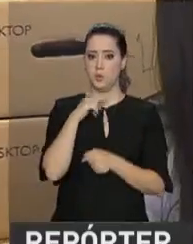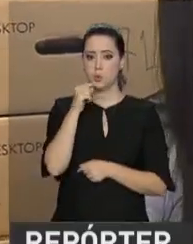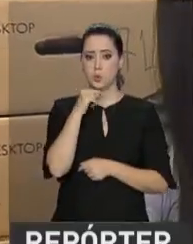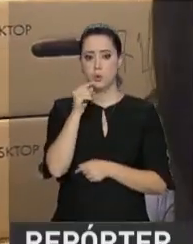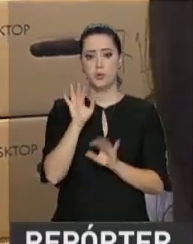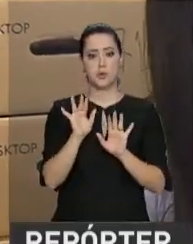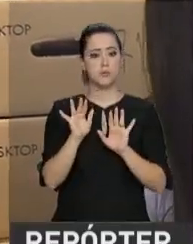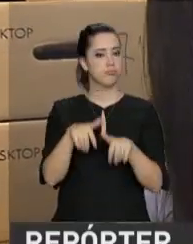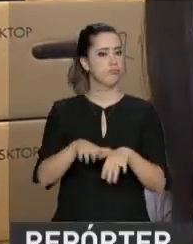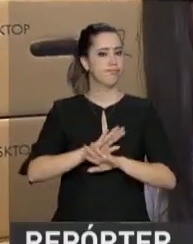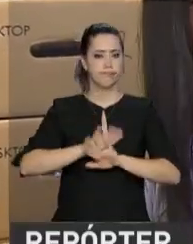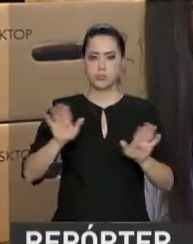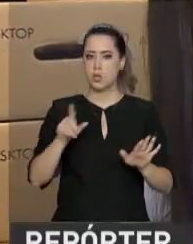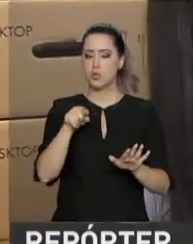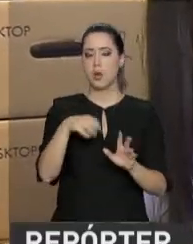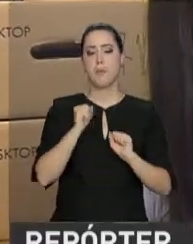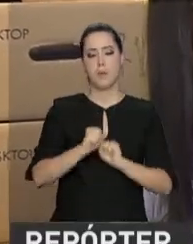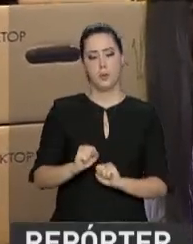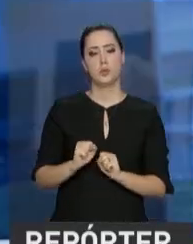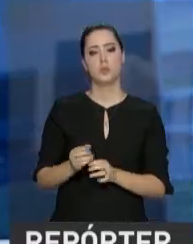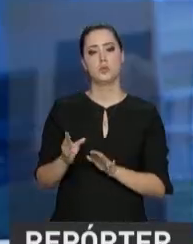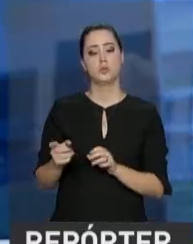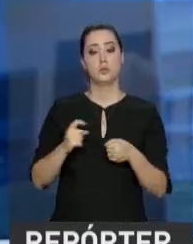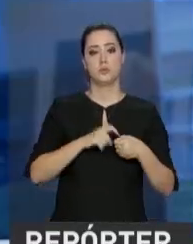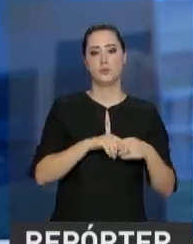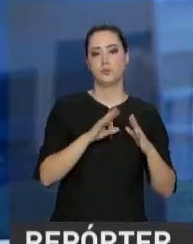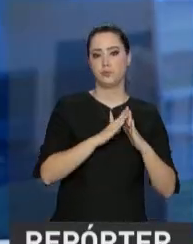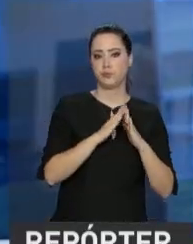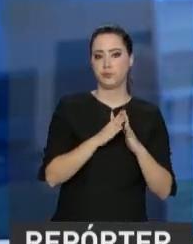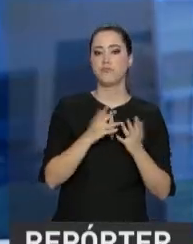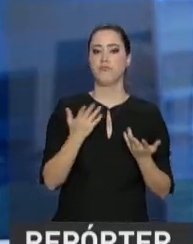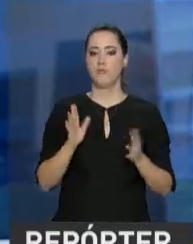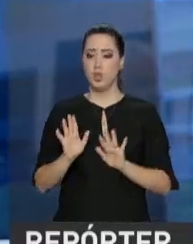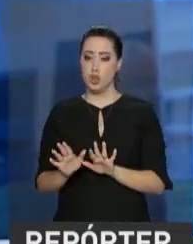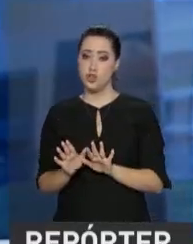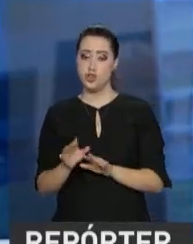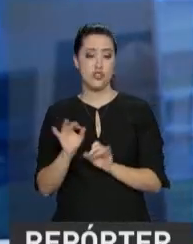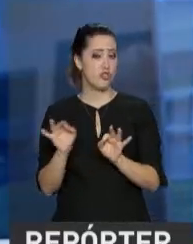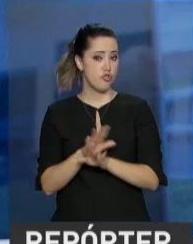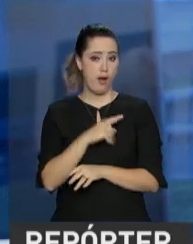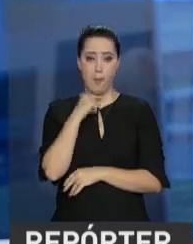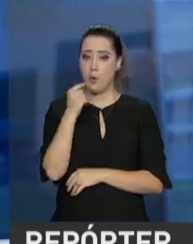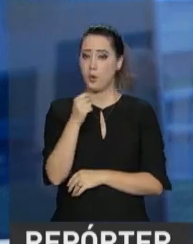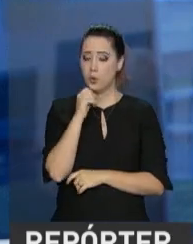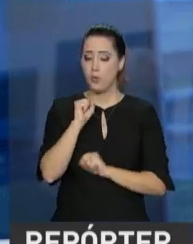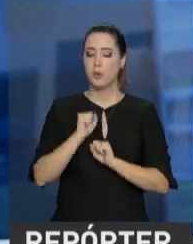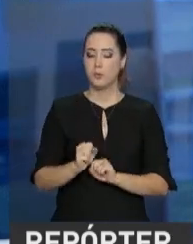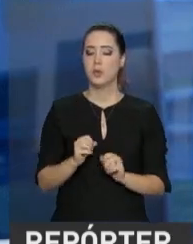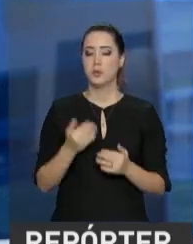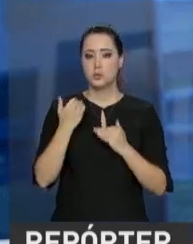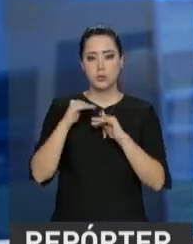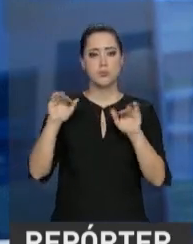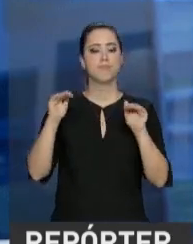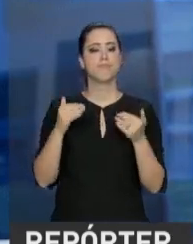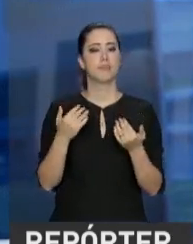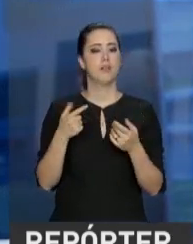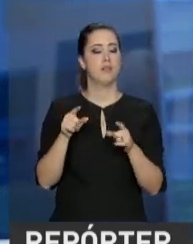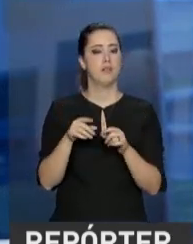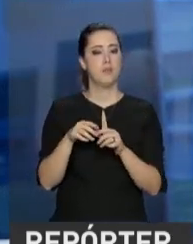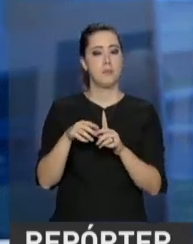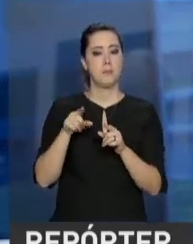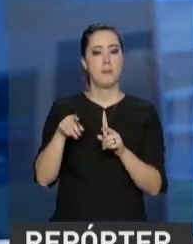o irão está pronto para enviar a declaração agora tirando dúvidas já posso fazer minha declaração e agora envia